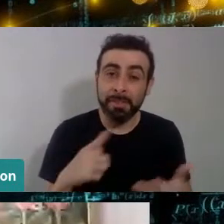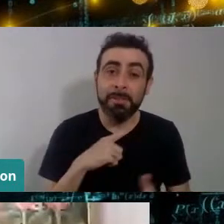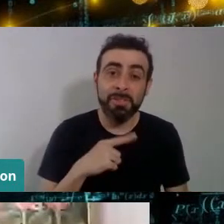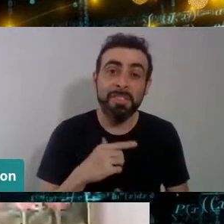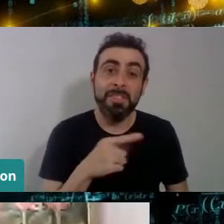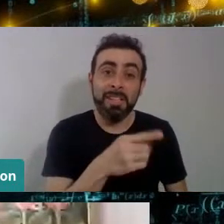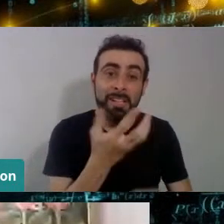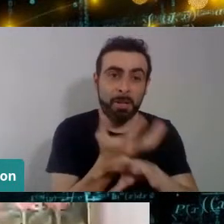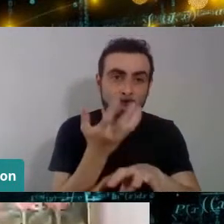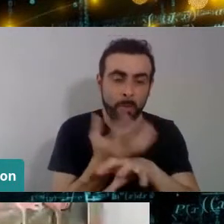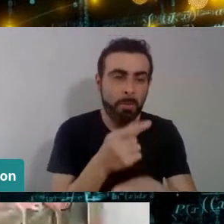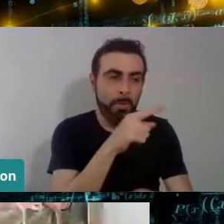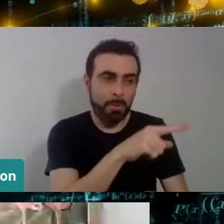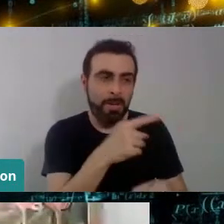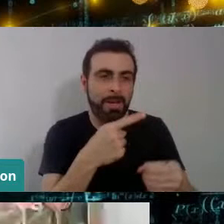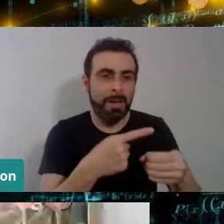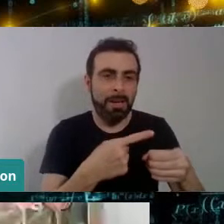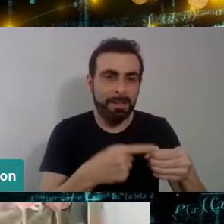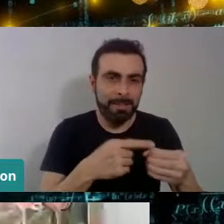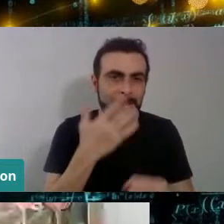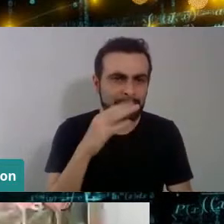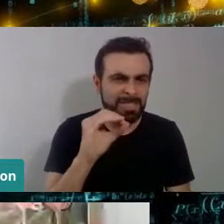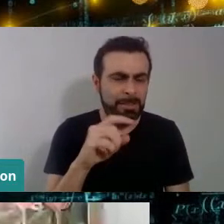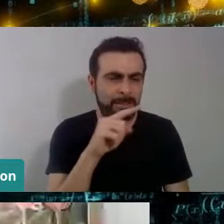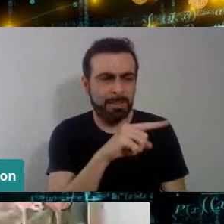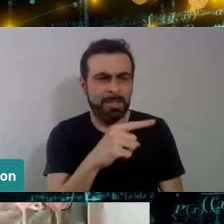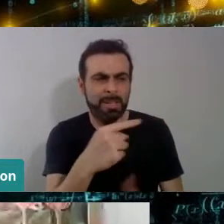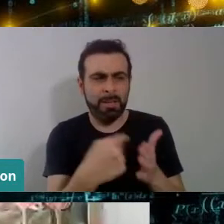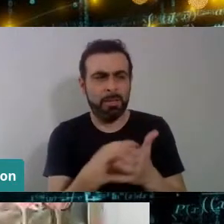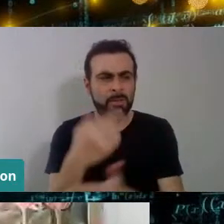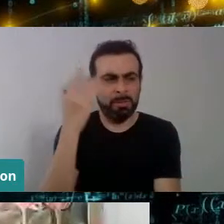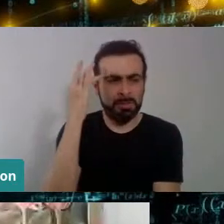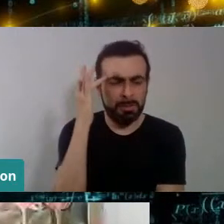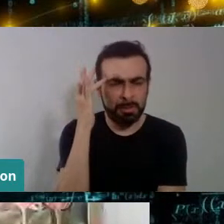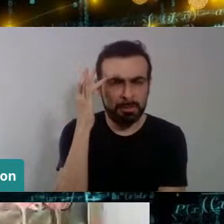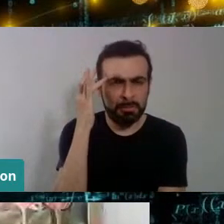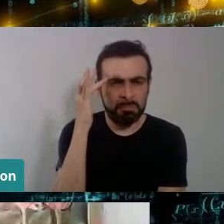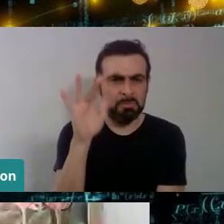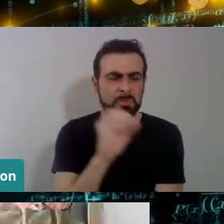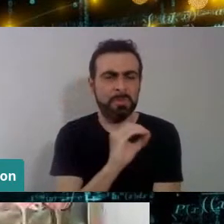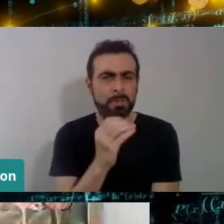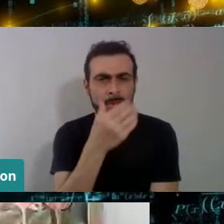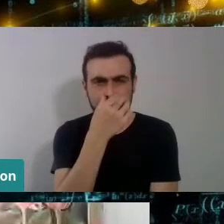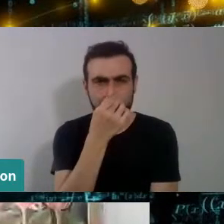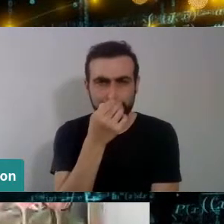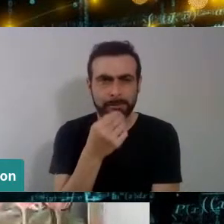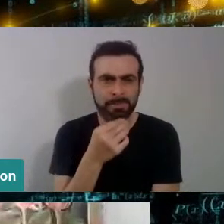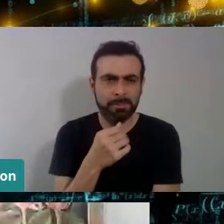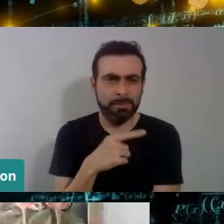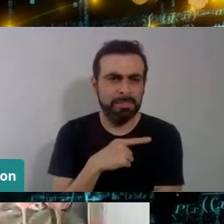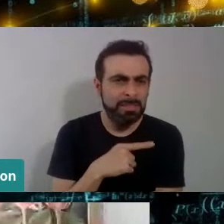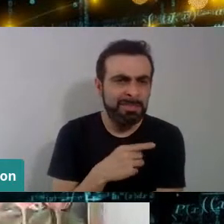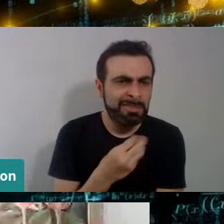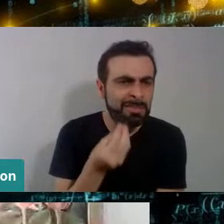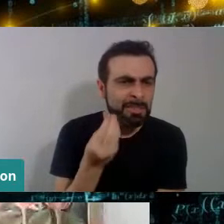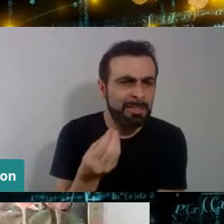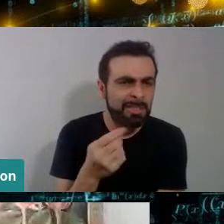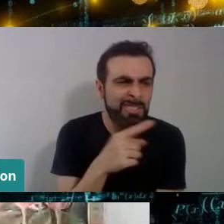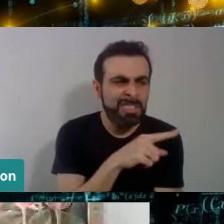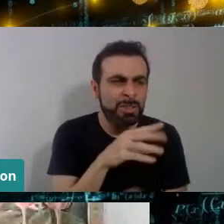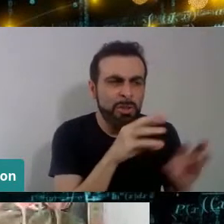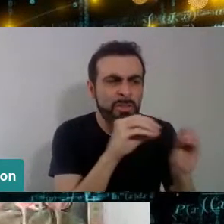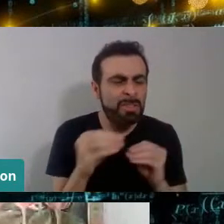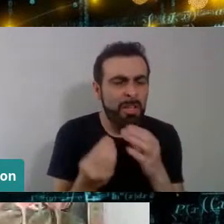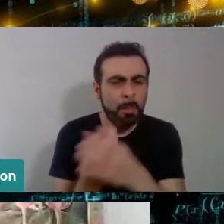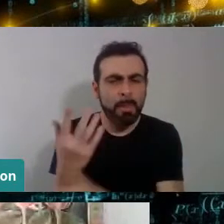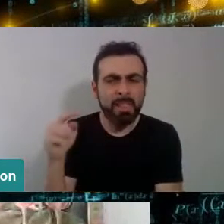curso em Olinda de programação, sabe? Antes mesmo de implantar lá em Jacarezinho. Fiz